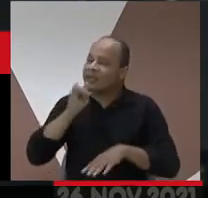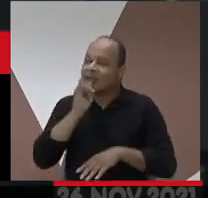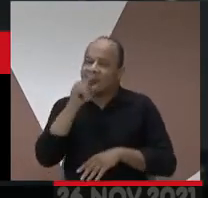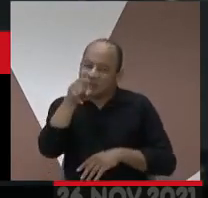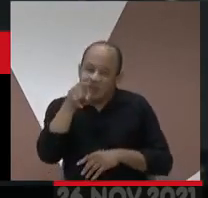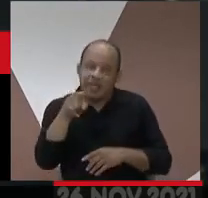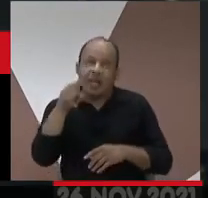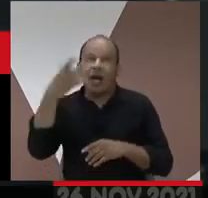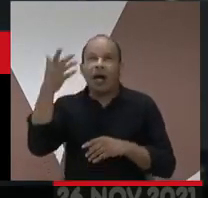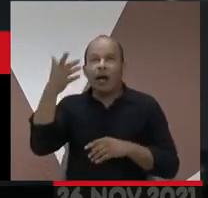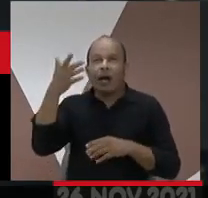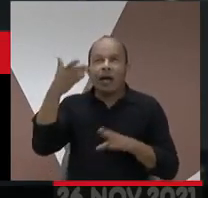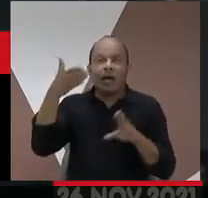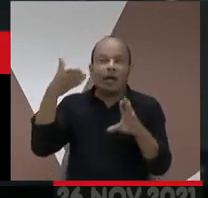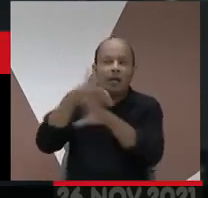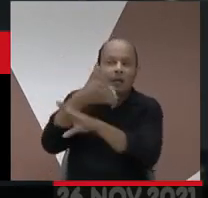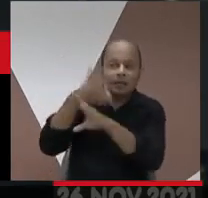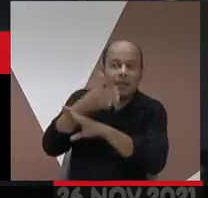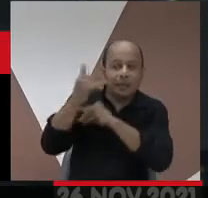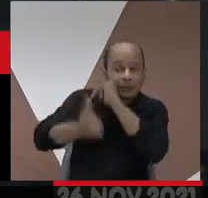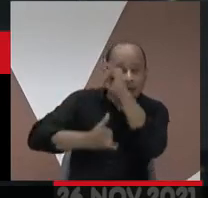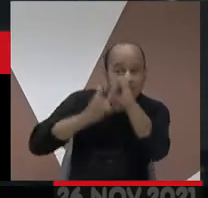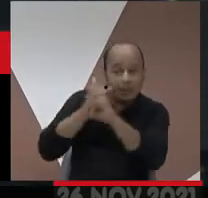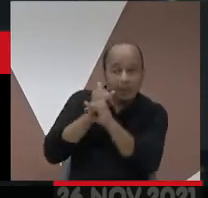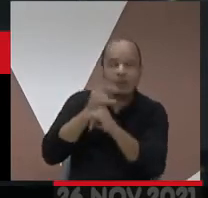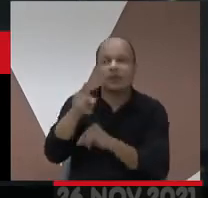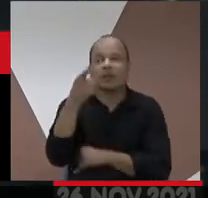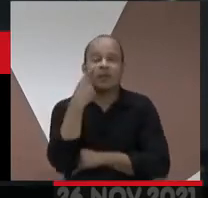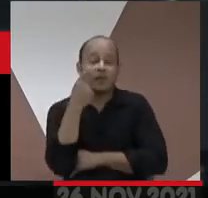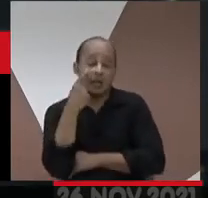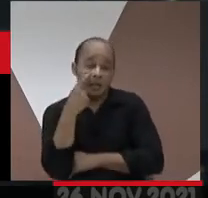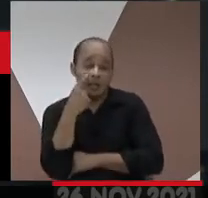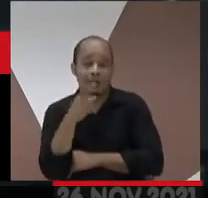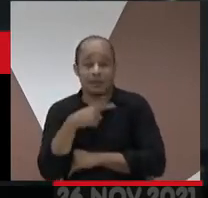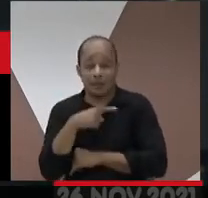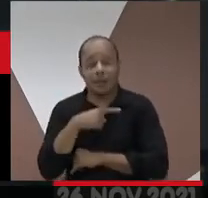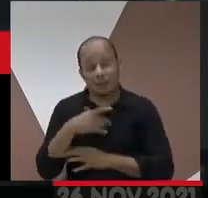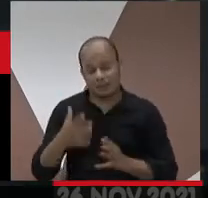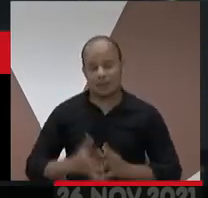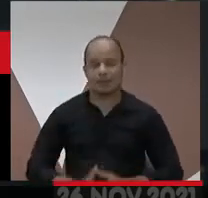concreto osmótico, tem a impermeabilização, para não colocar em risco